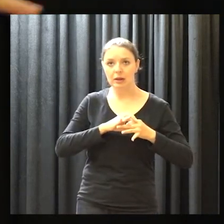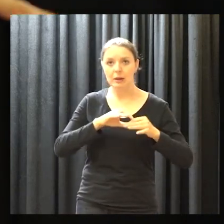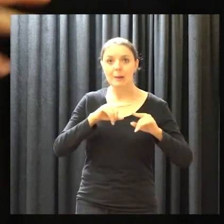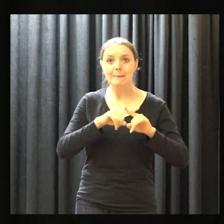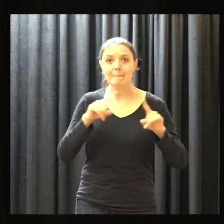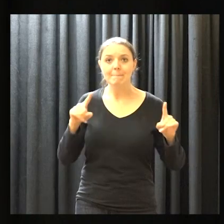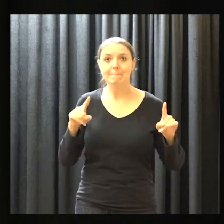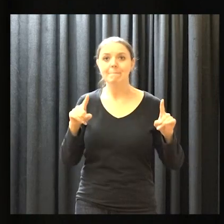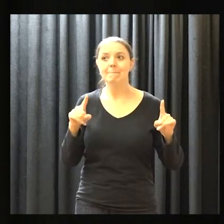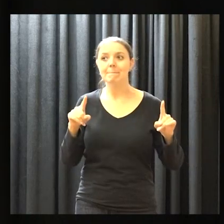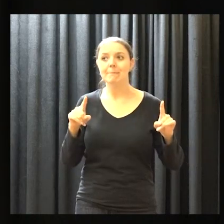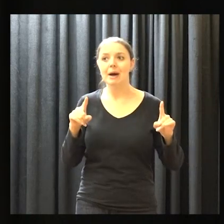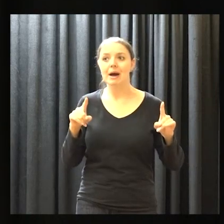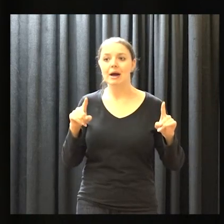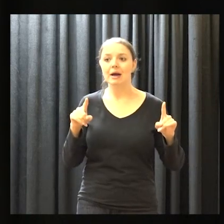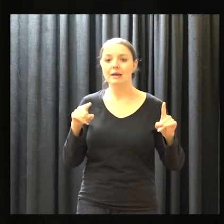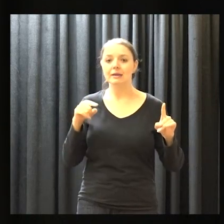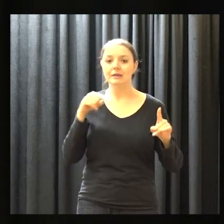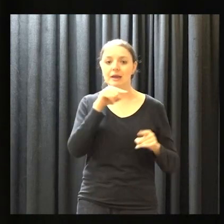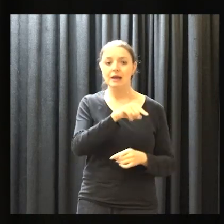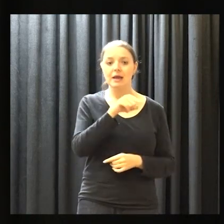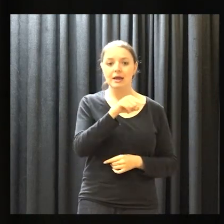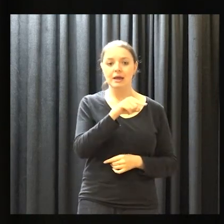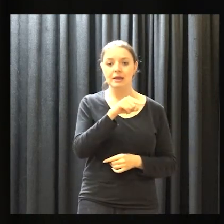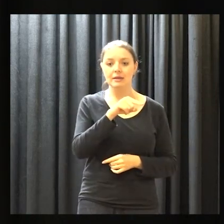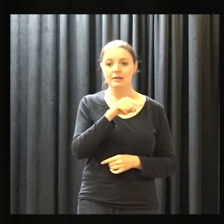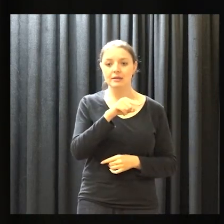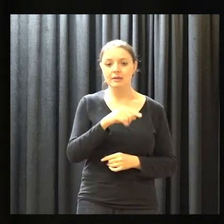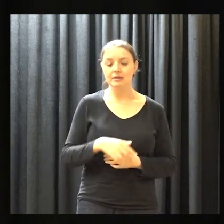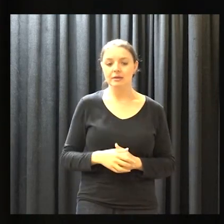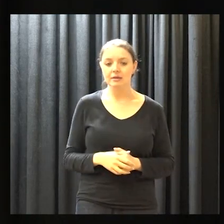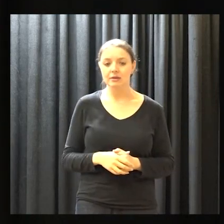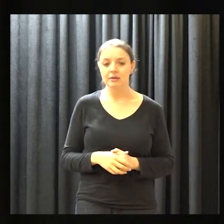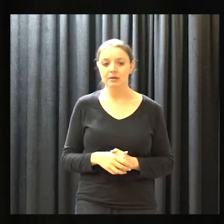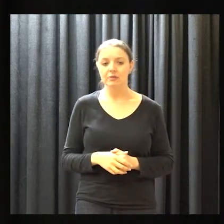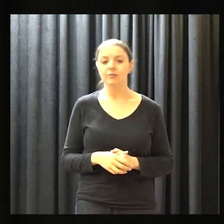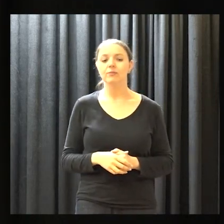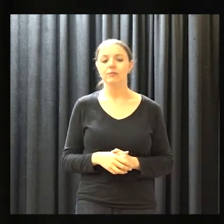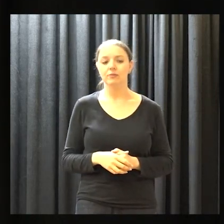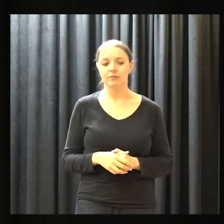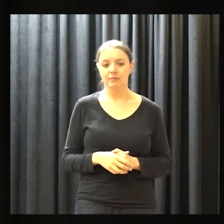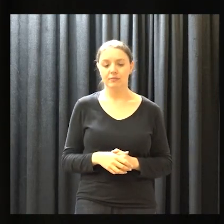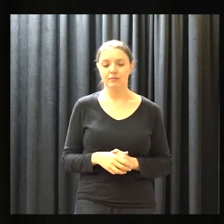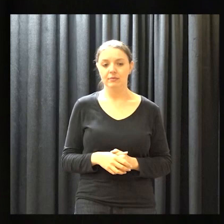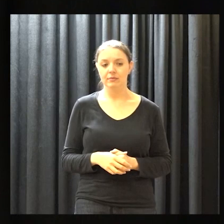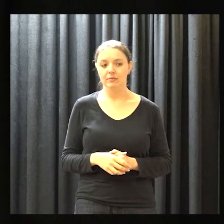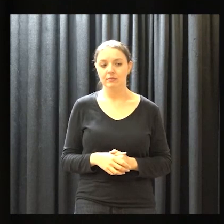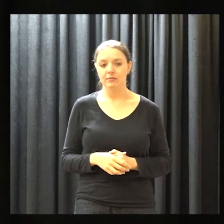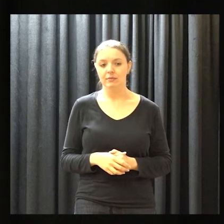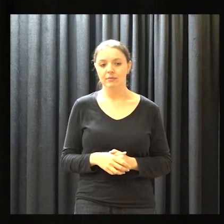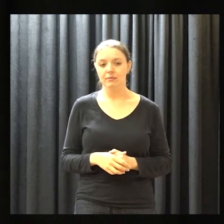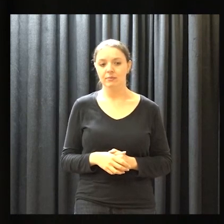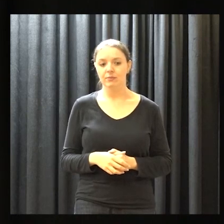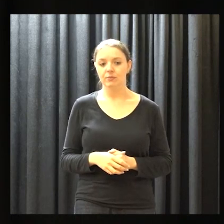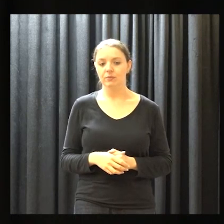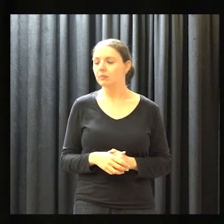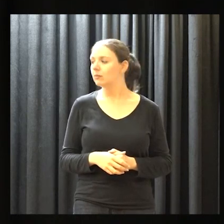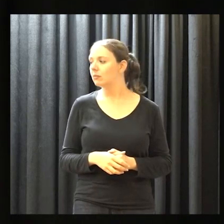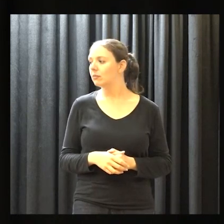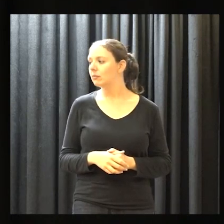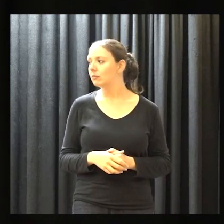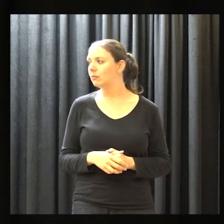porque é um nome tão comprido que mais nessa sopa de letrinhas já tem um queer, diz